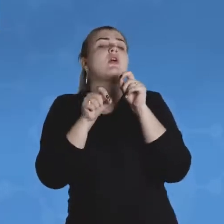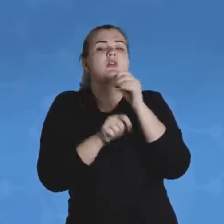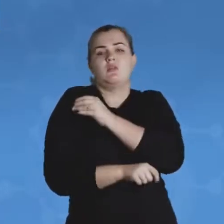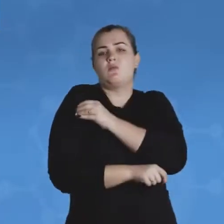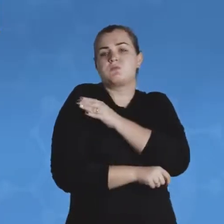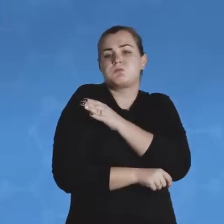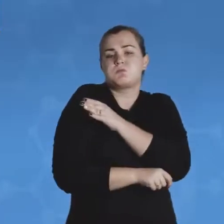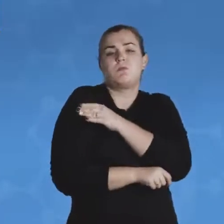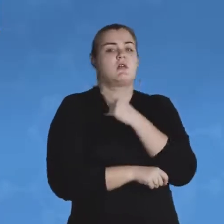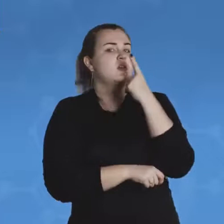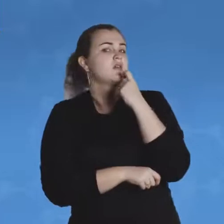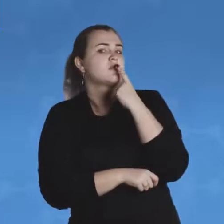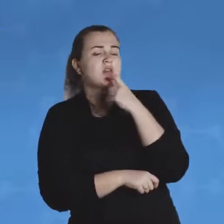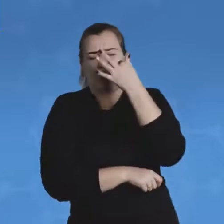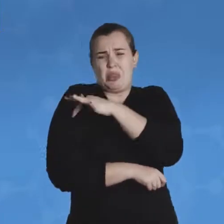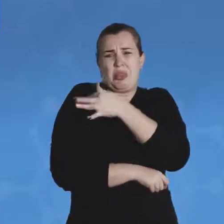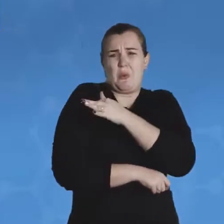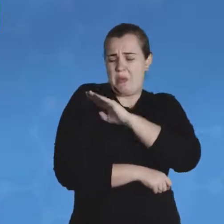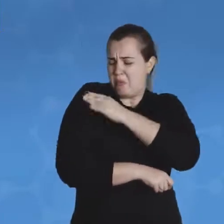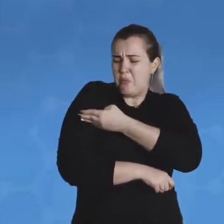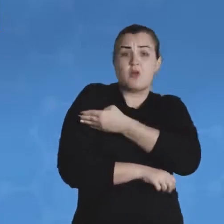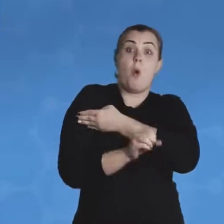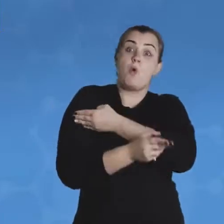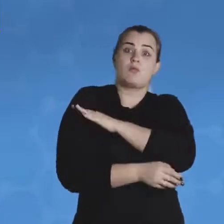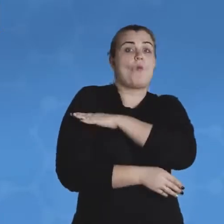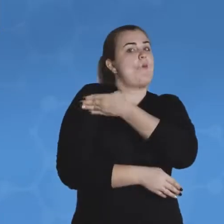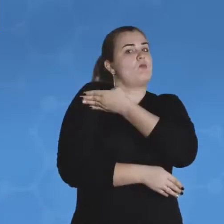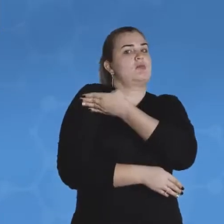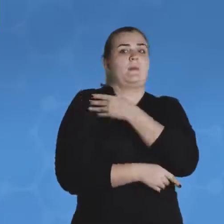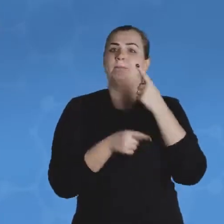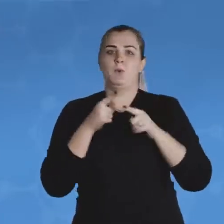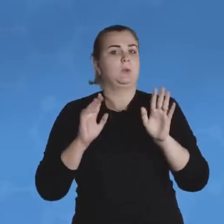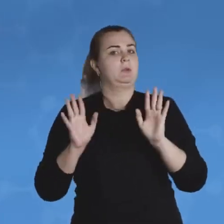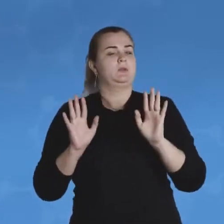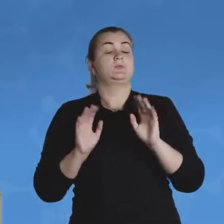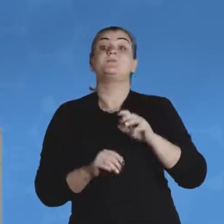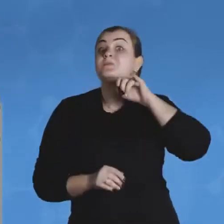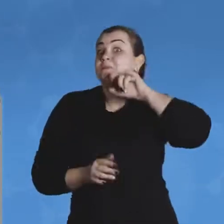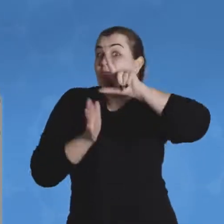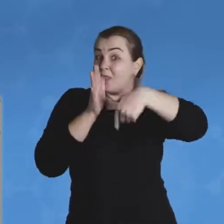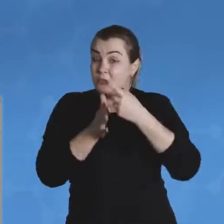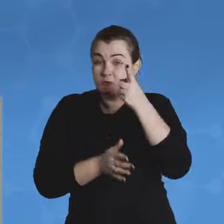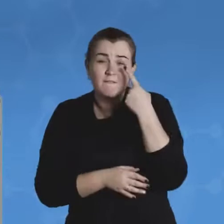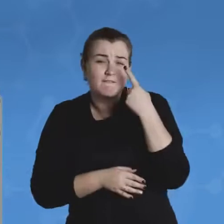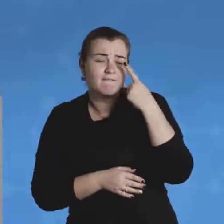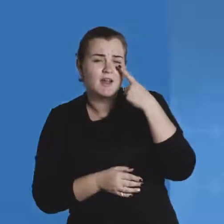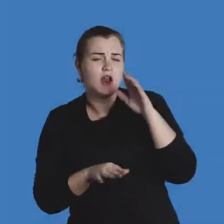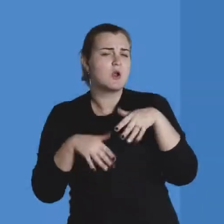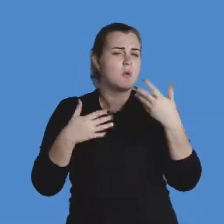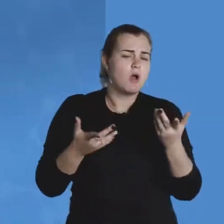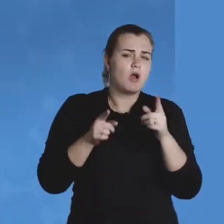vermelho, dolorido, com caroços ou depressões. Após ter verificado qual seringa com agulha que você